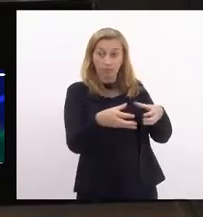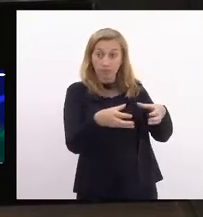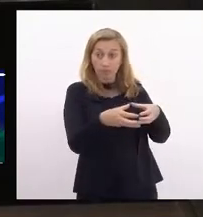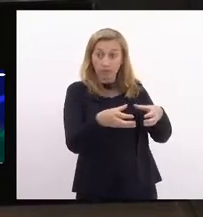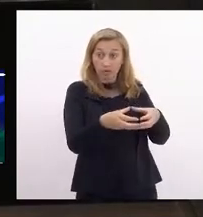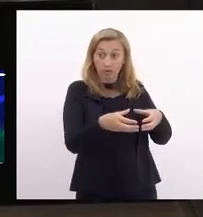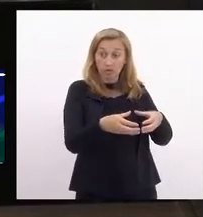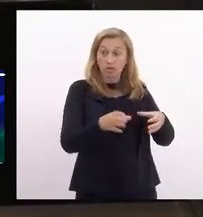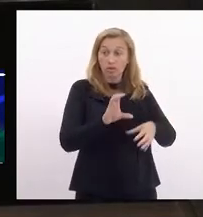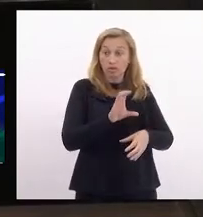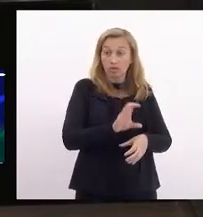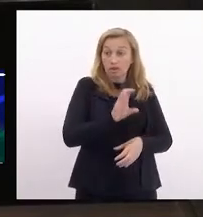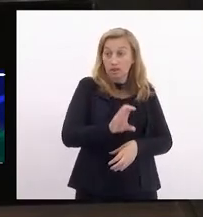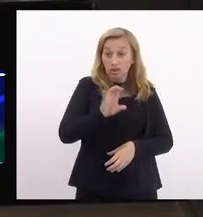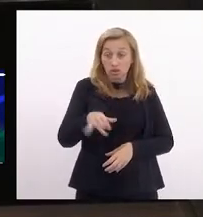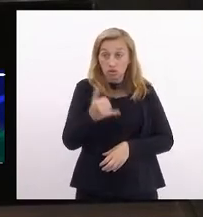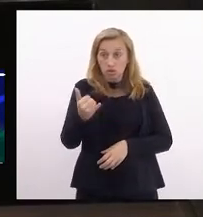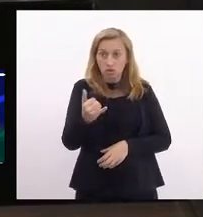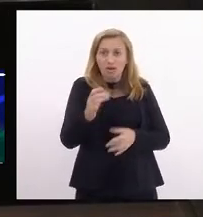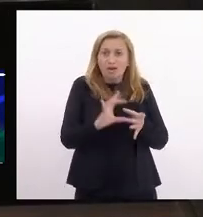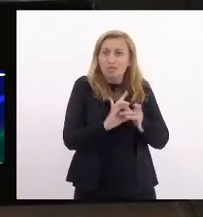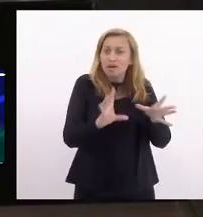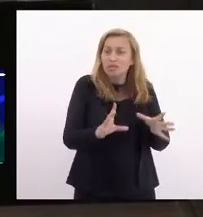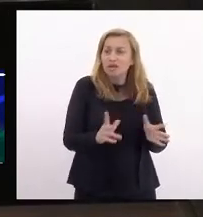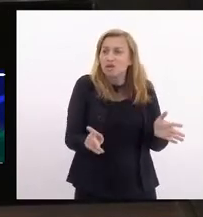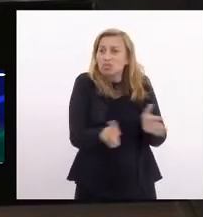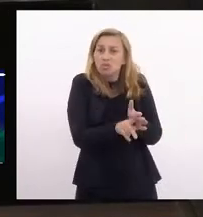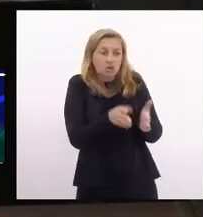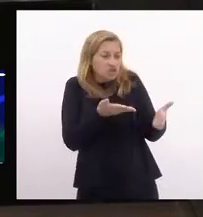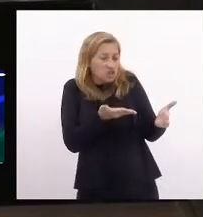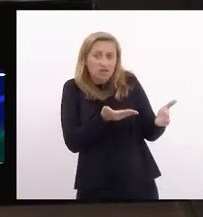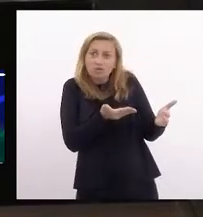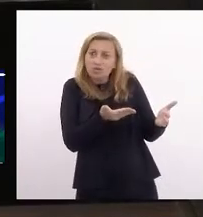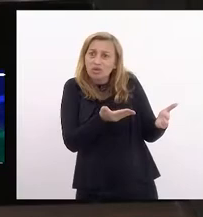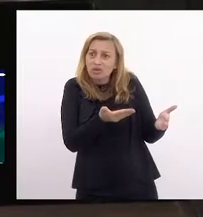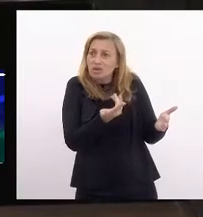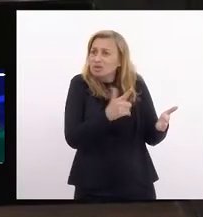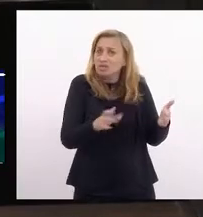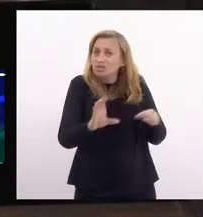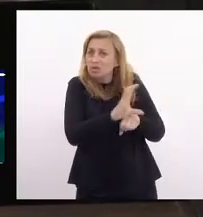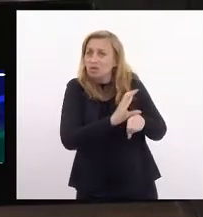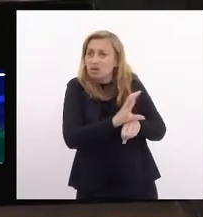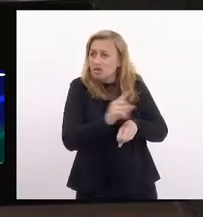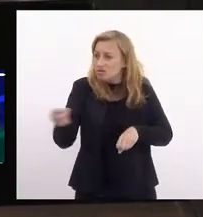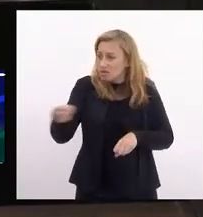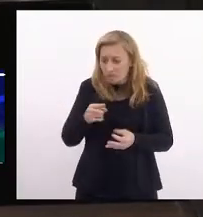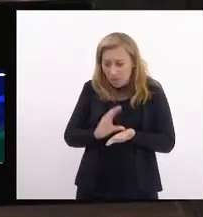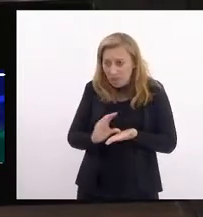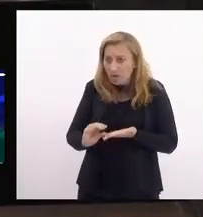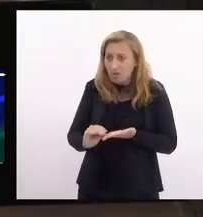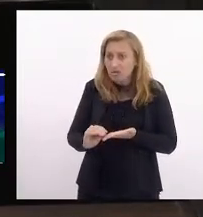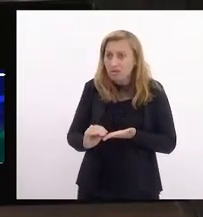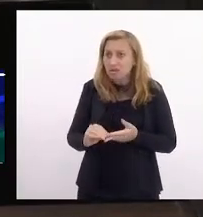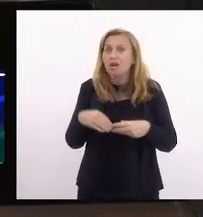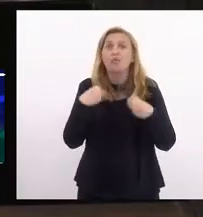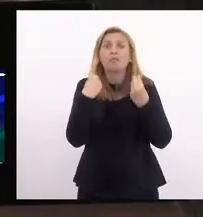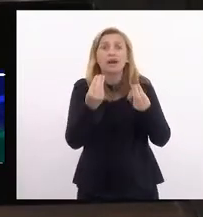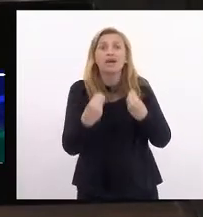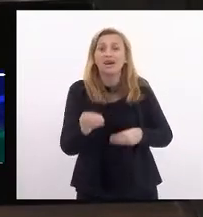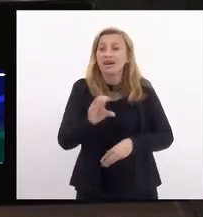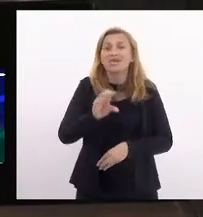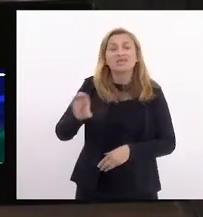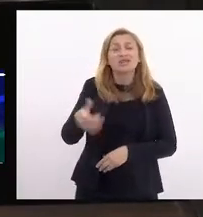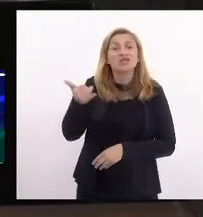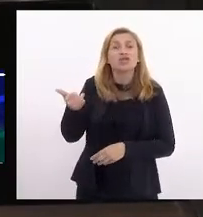constituição e justiça ccj permite aqui um projeto totalmente inconstitucional venha falta para que que serve a